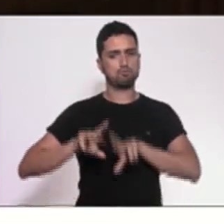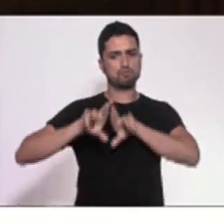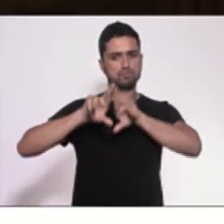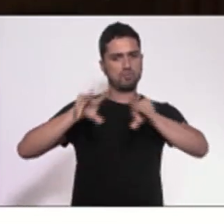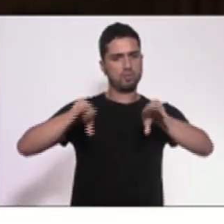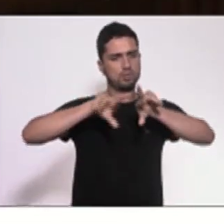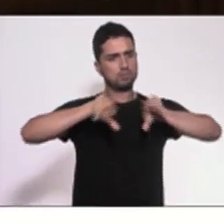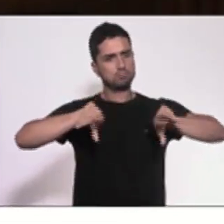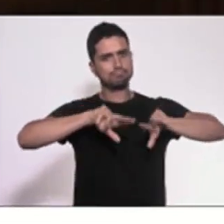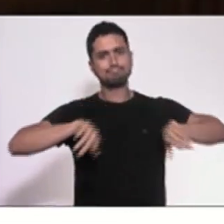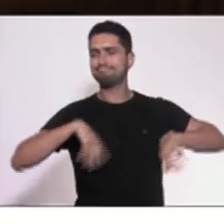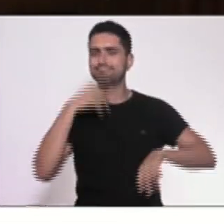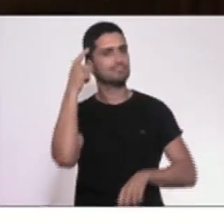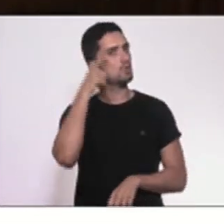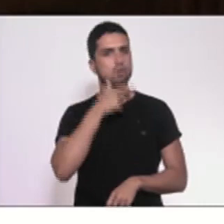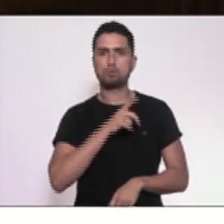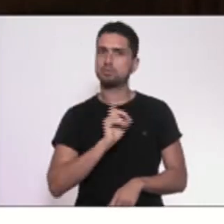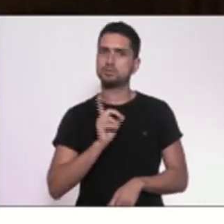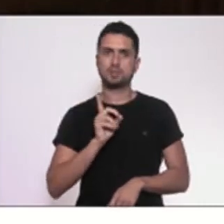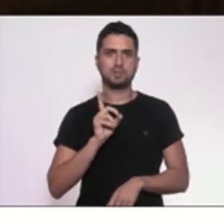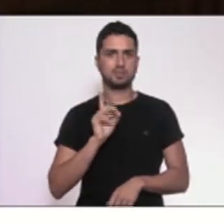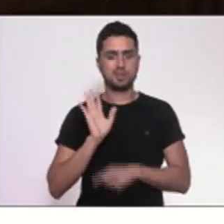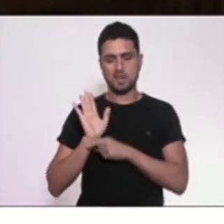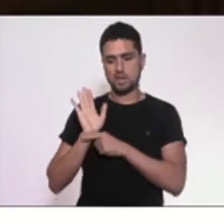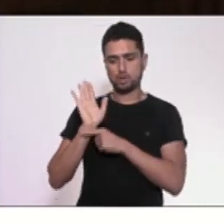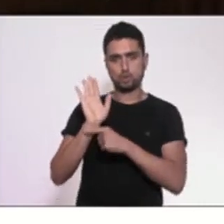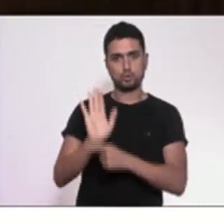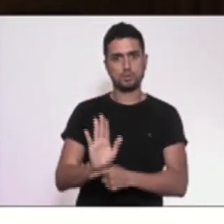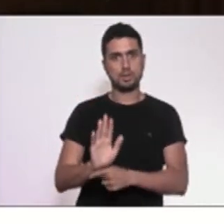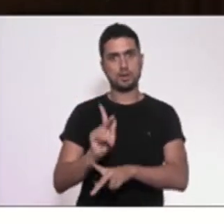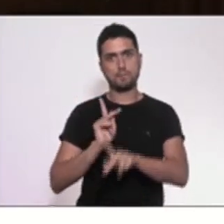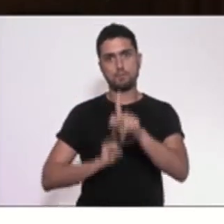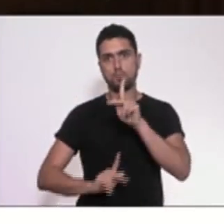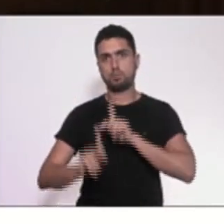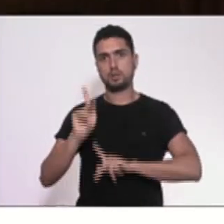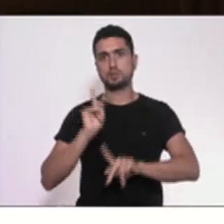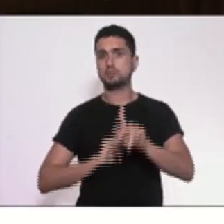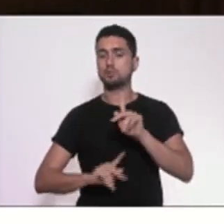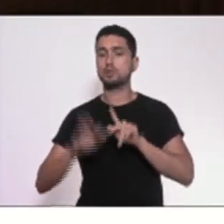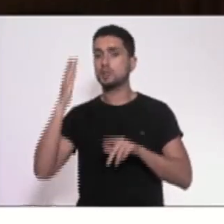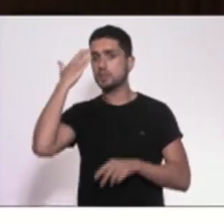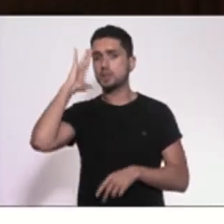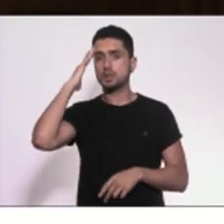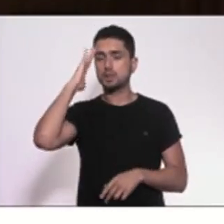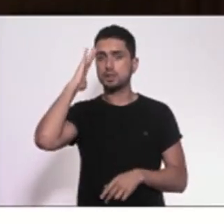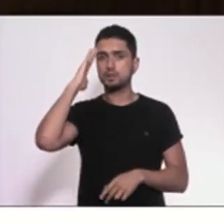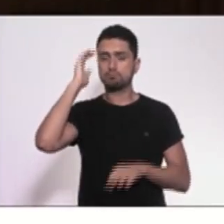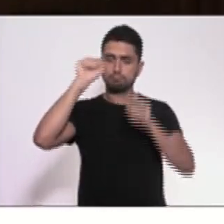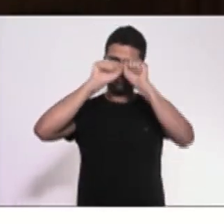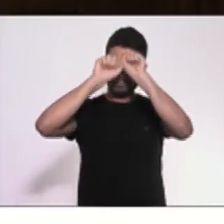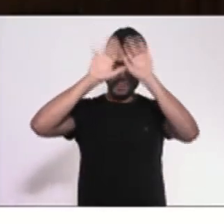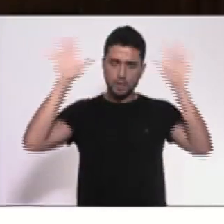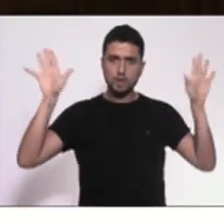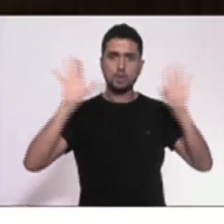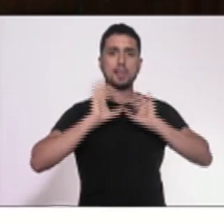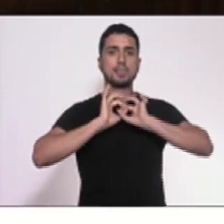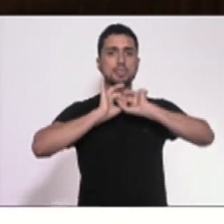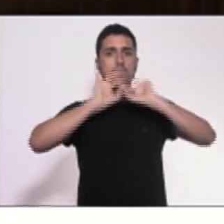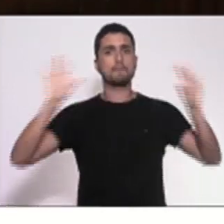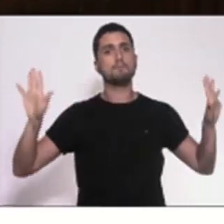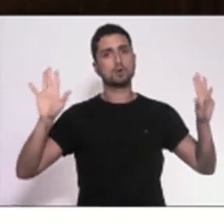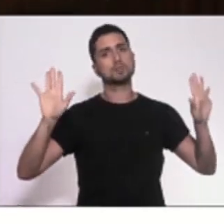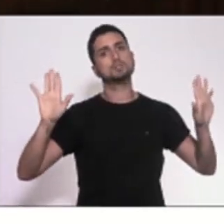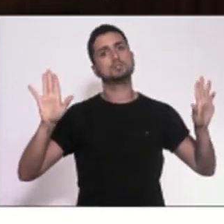avaliação, não têm conseguido ajudar a aprofundar a nossa democracia para que a gente consiga, de fato, vivenciar